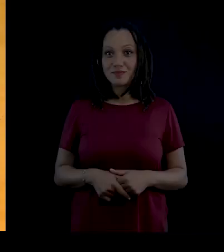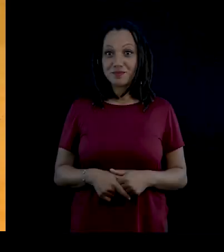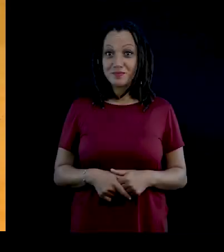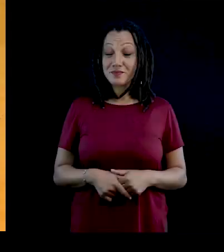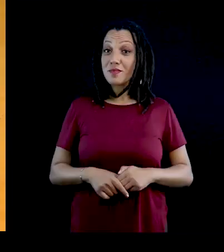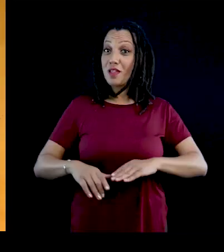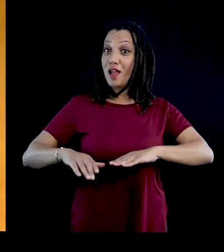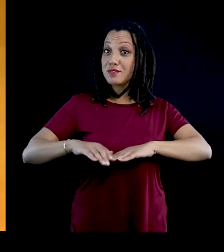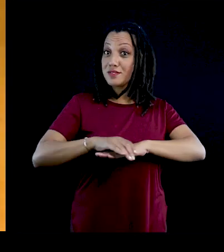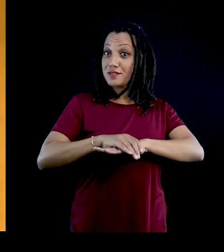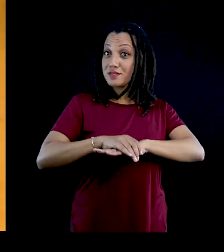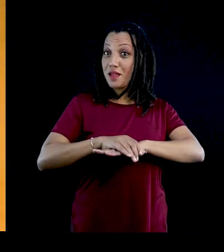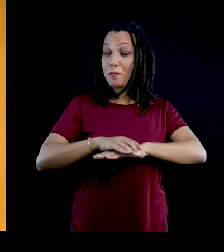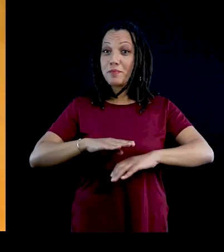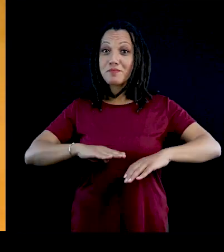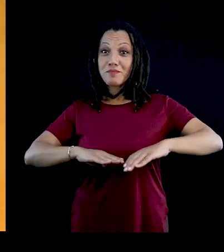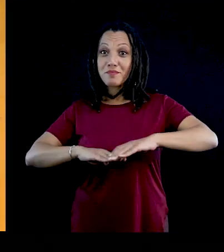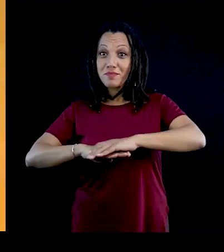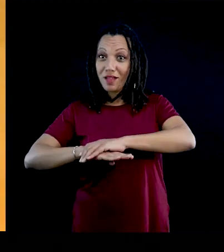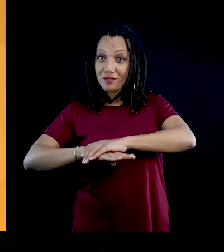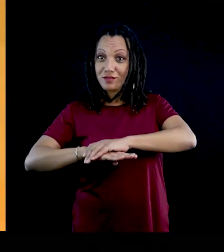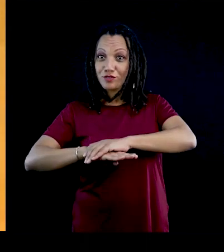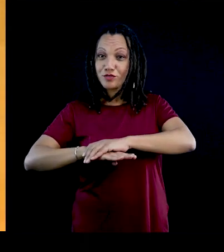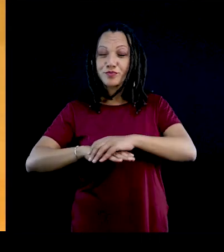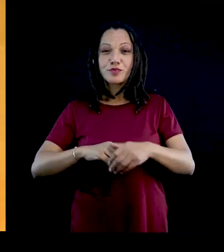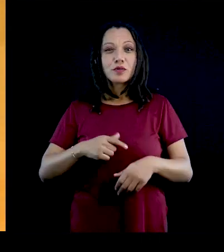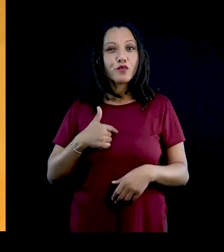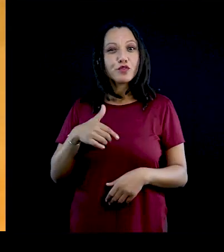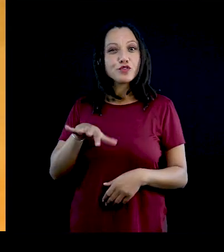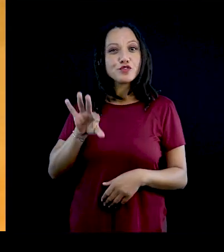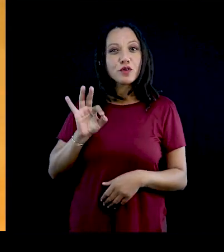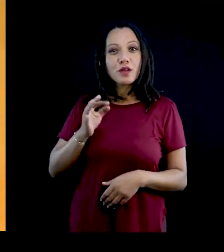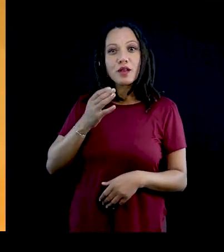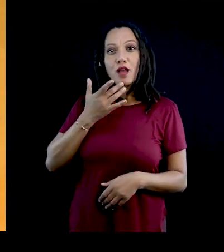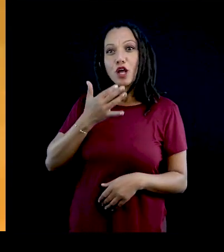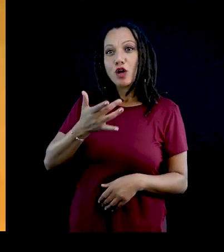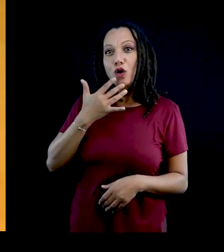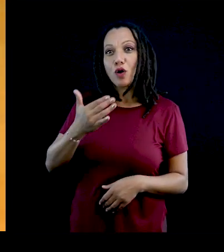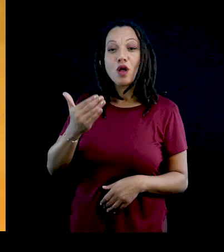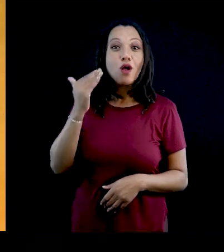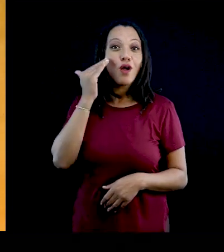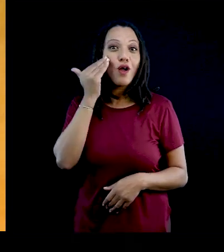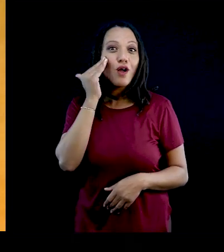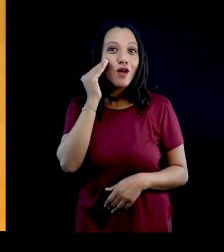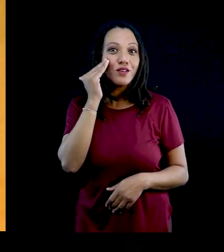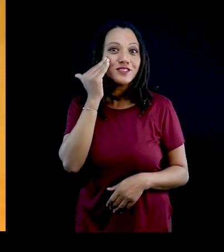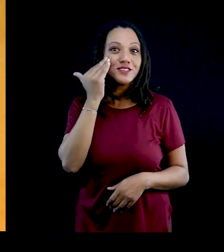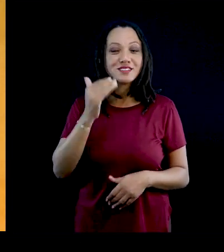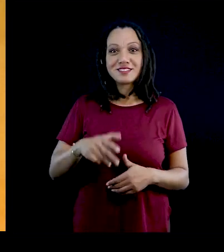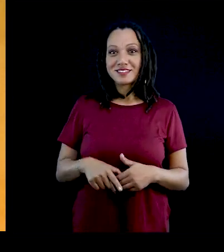E os sapatos. O sapato eu vou fazer de rosa.